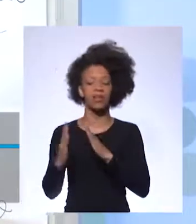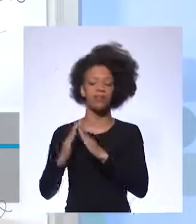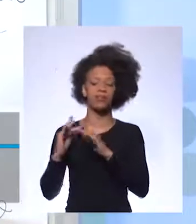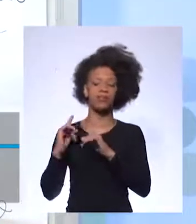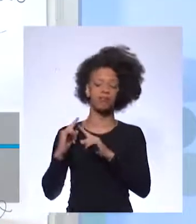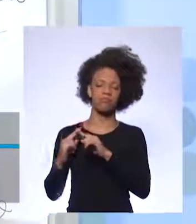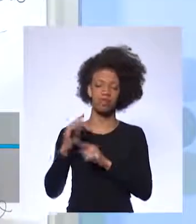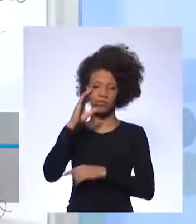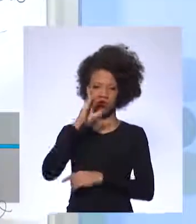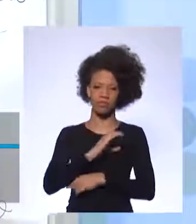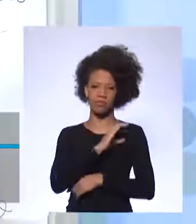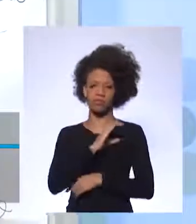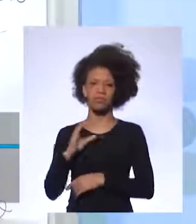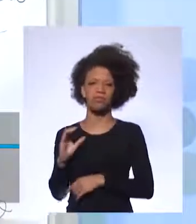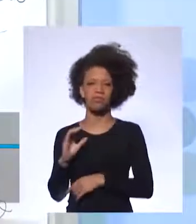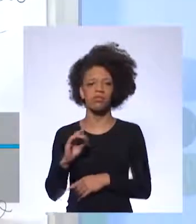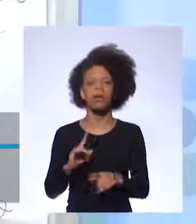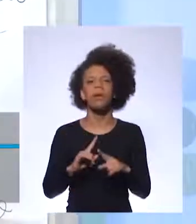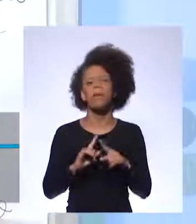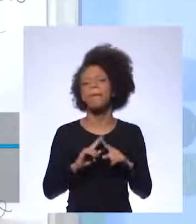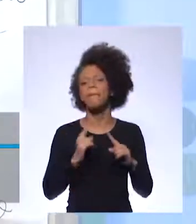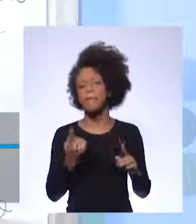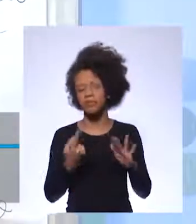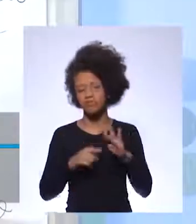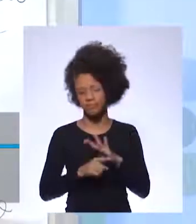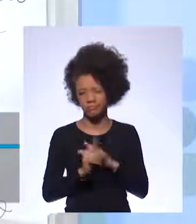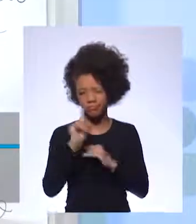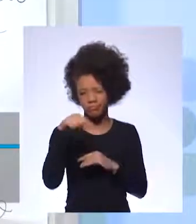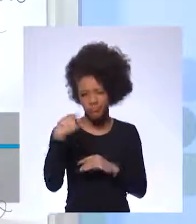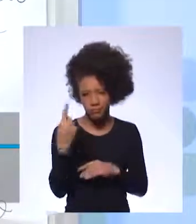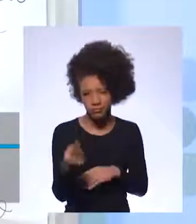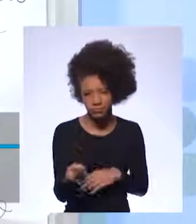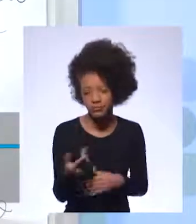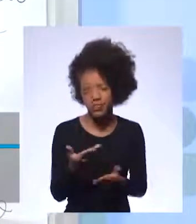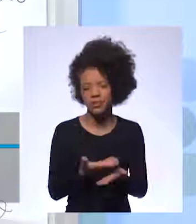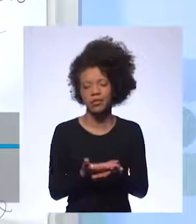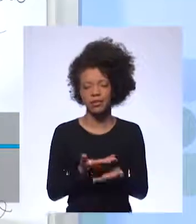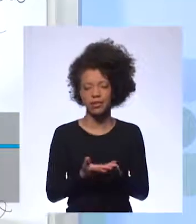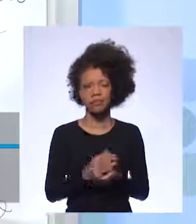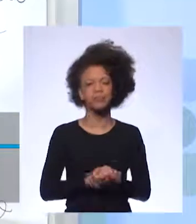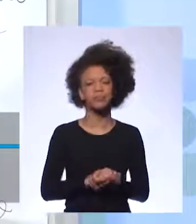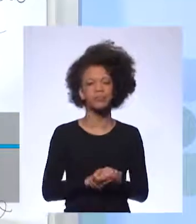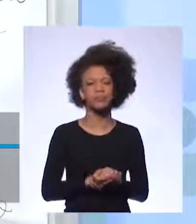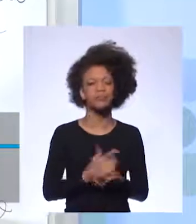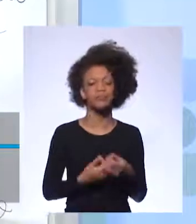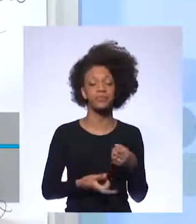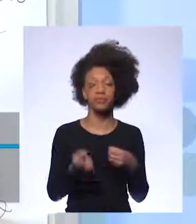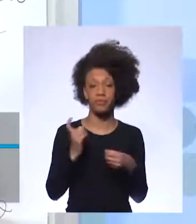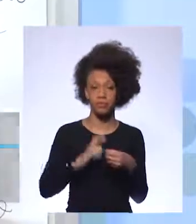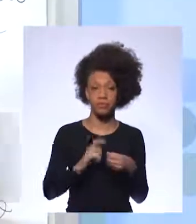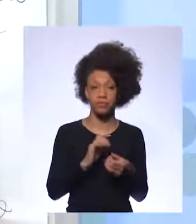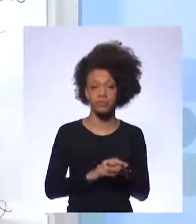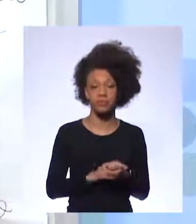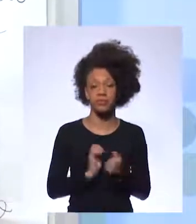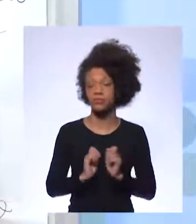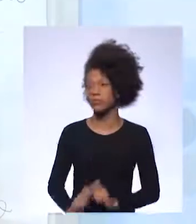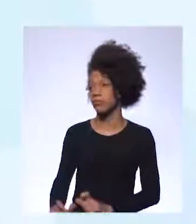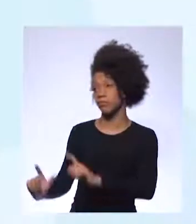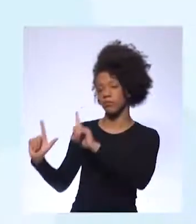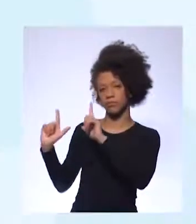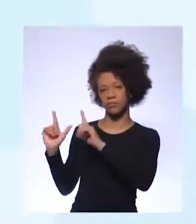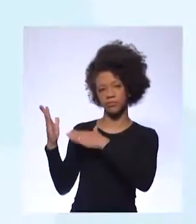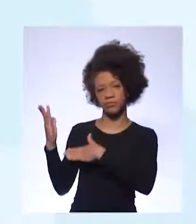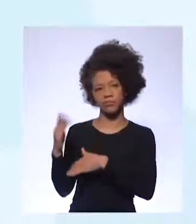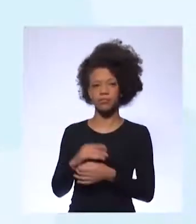tá bem mas falaremos vamos aprofundar mais neste assunto ou não próximo momento vou voltar aqui na tela para